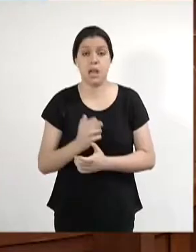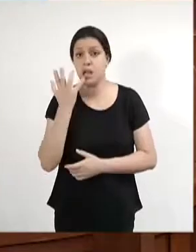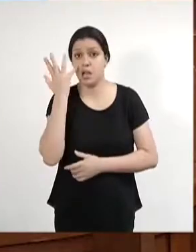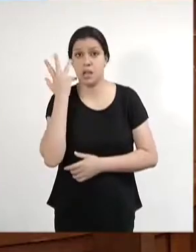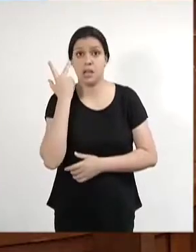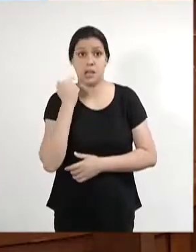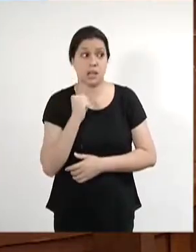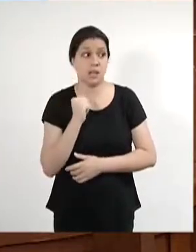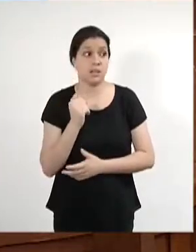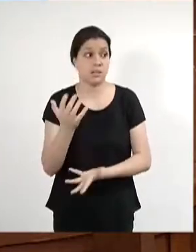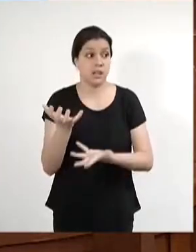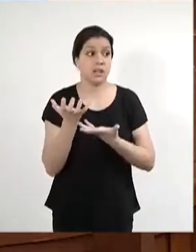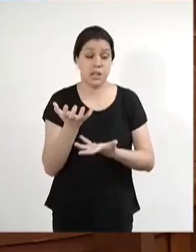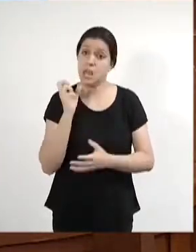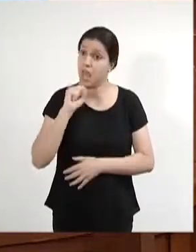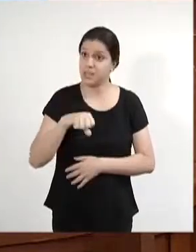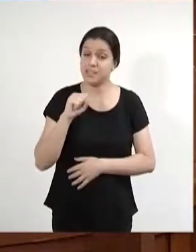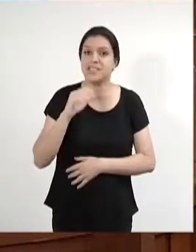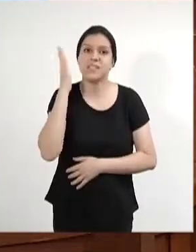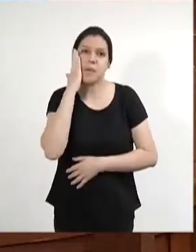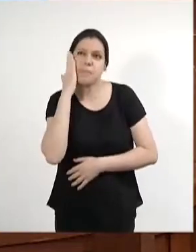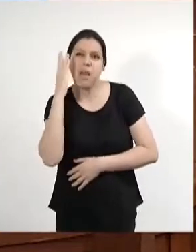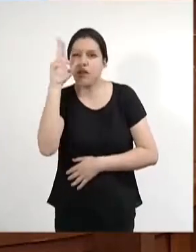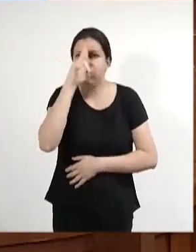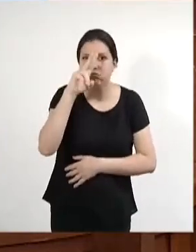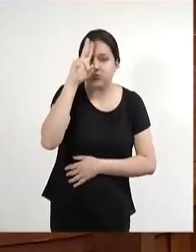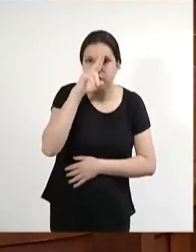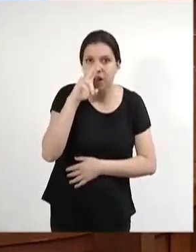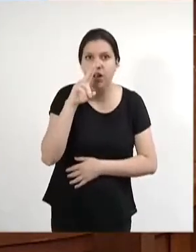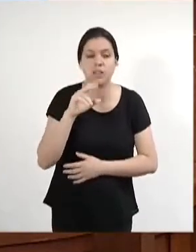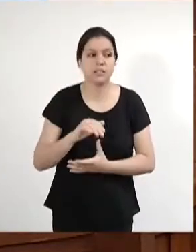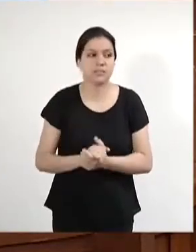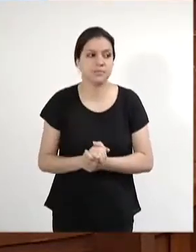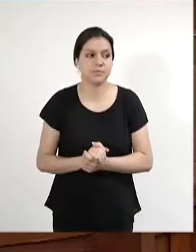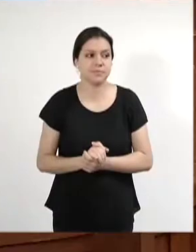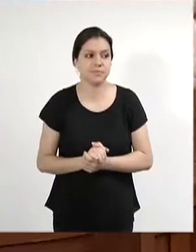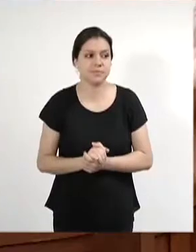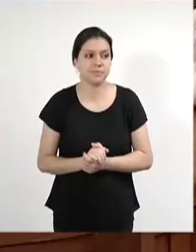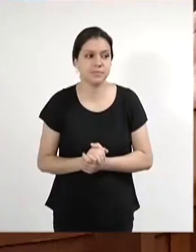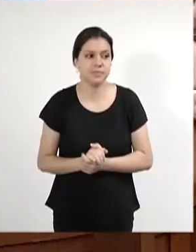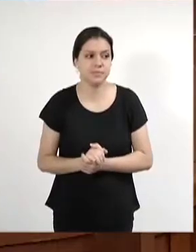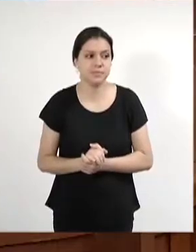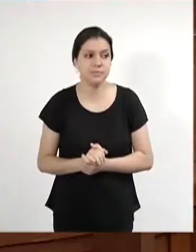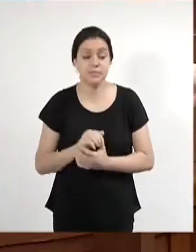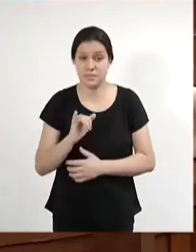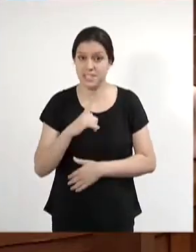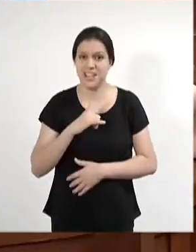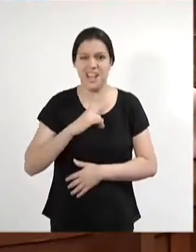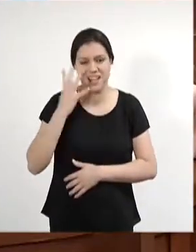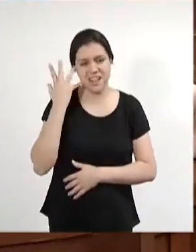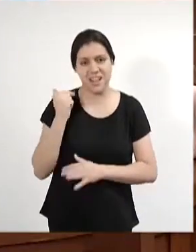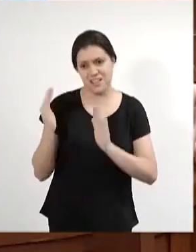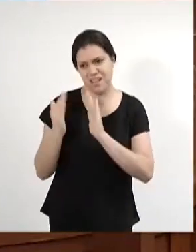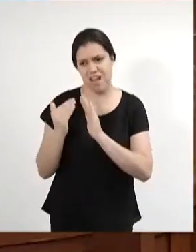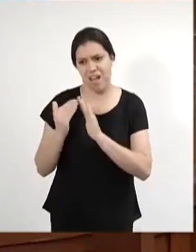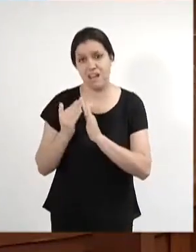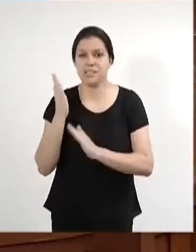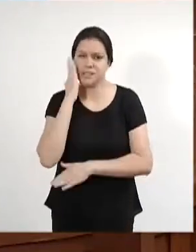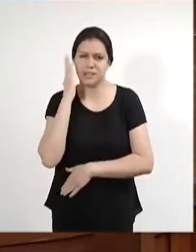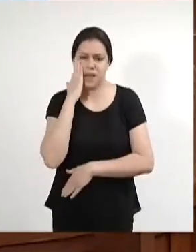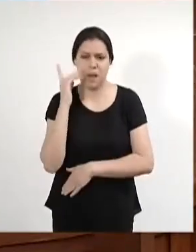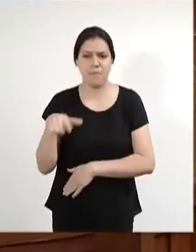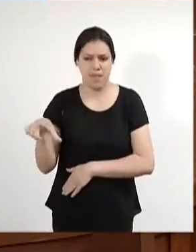criança que quer ouvir histórias. Quem tem uma criança em casa sabe que